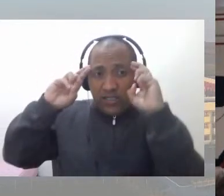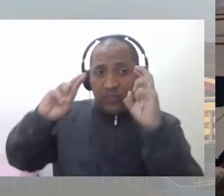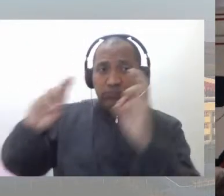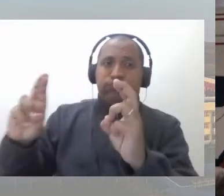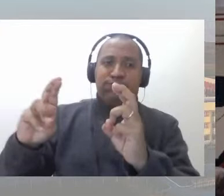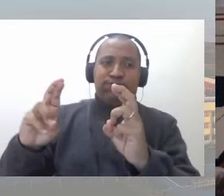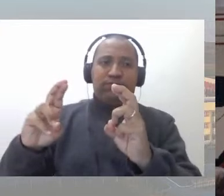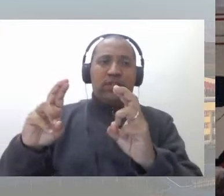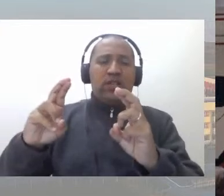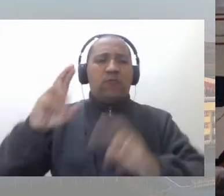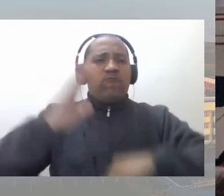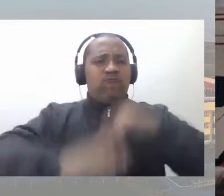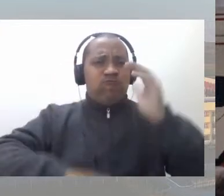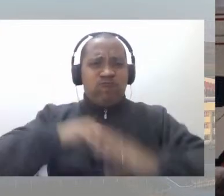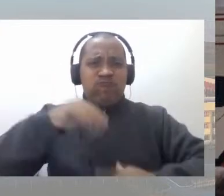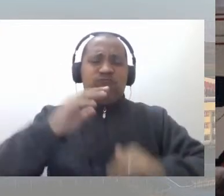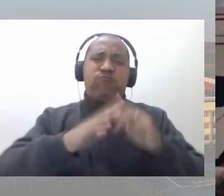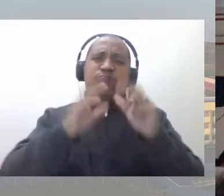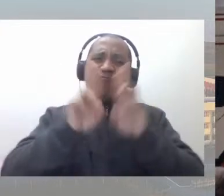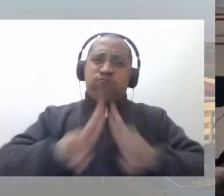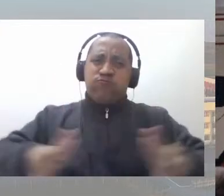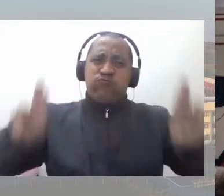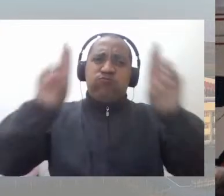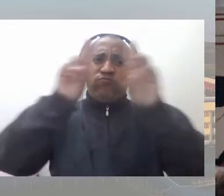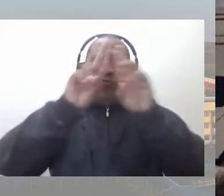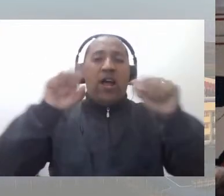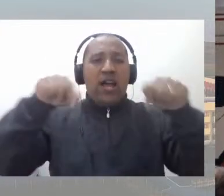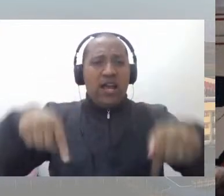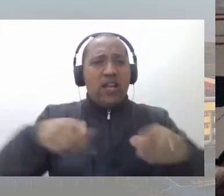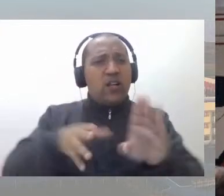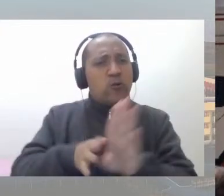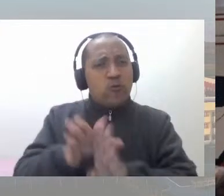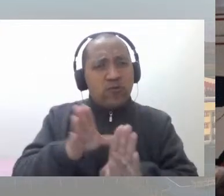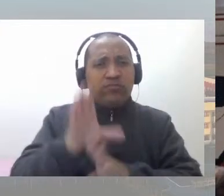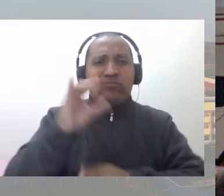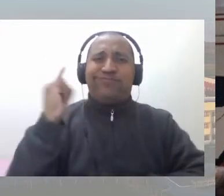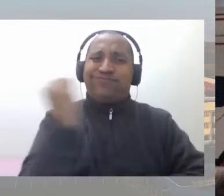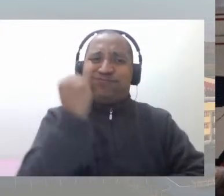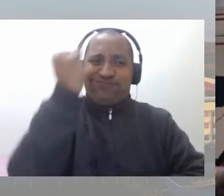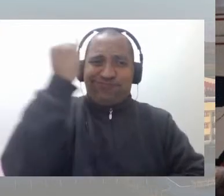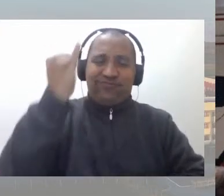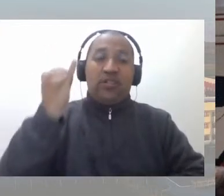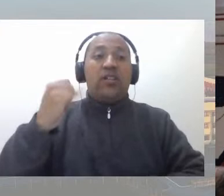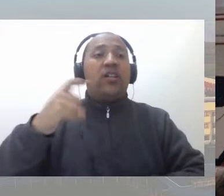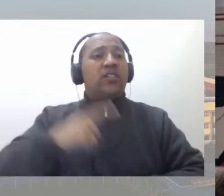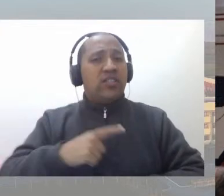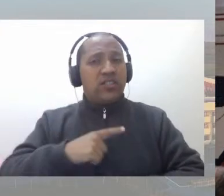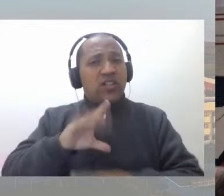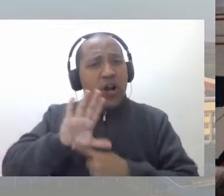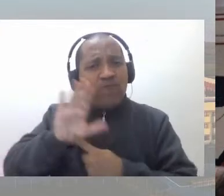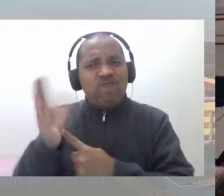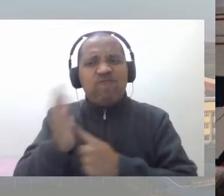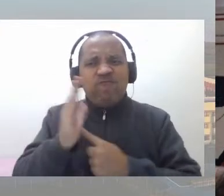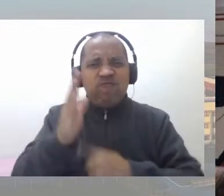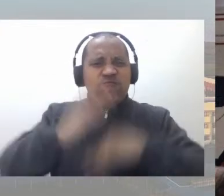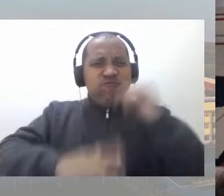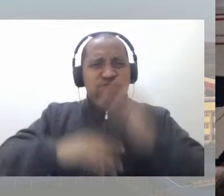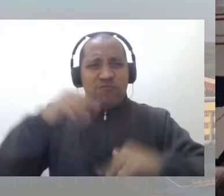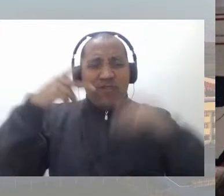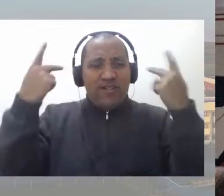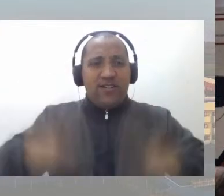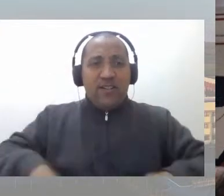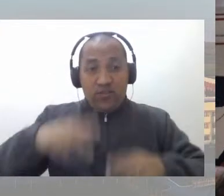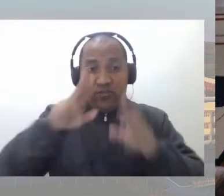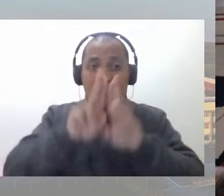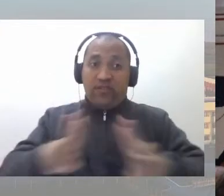uma universidade através de um conselho tão importante, que se doa e continua construindo a universidade. Muito obrigado, que tenhamos